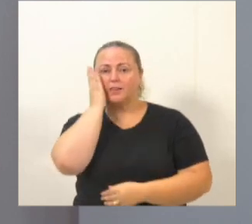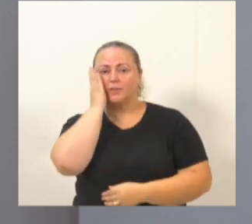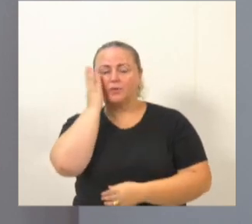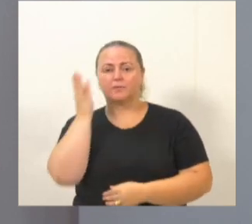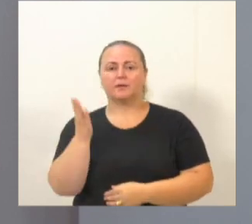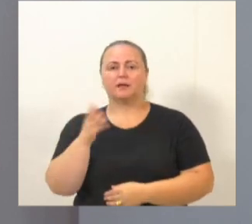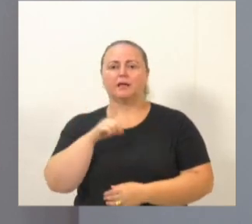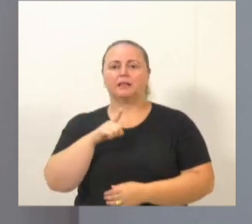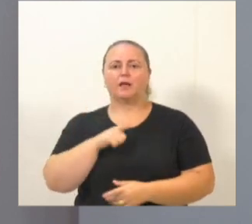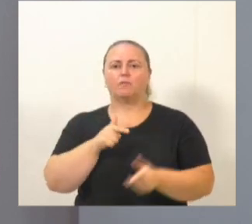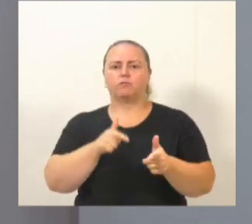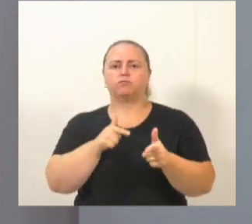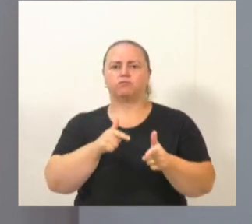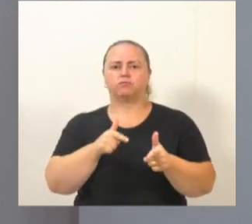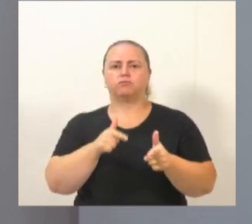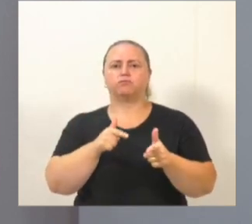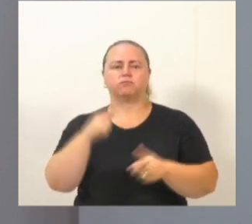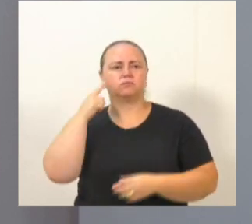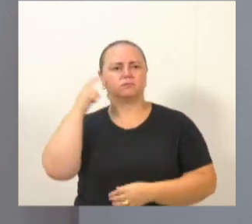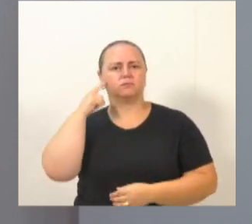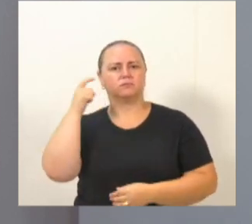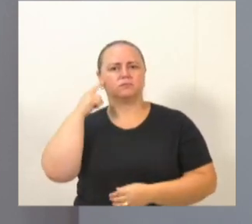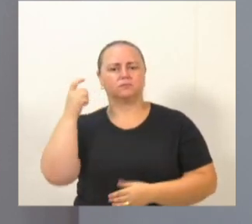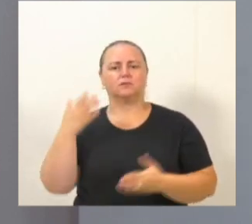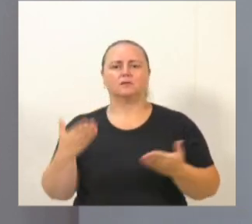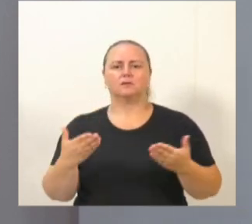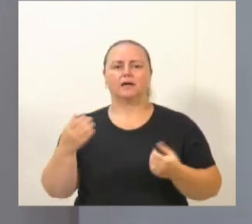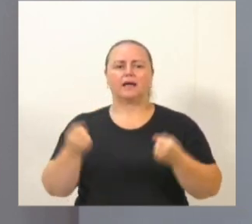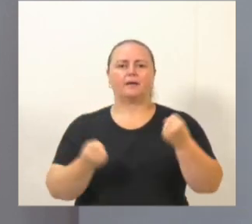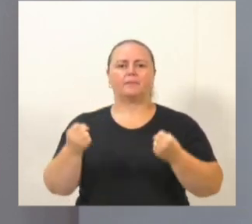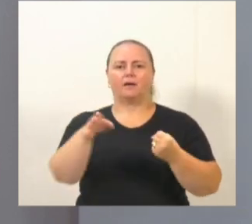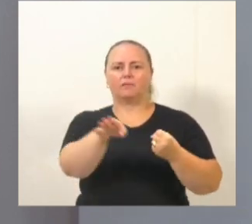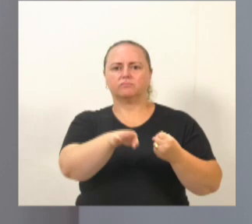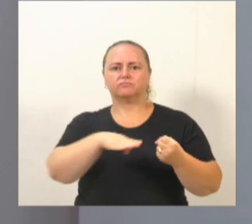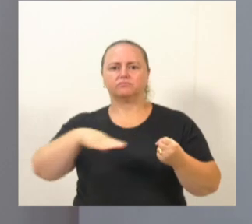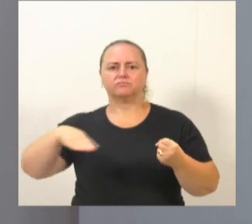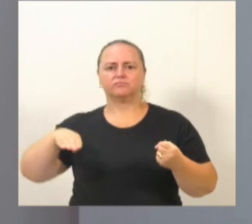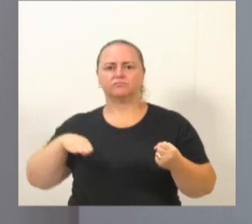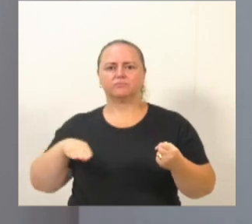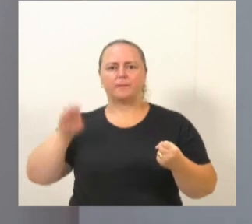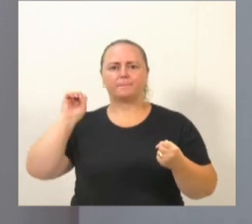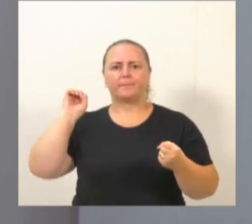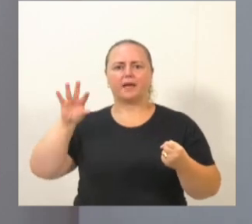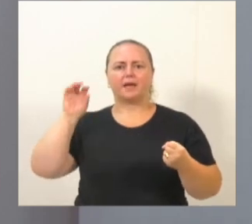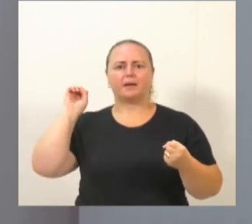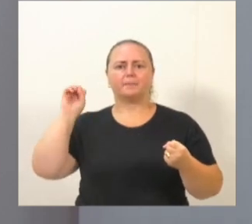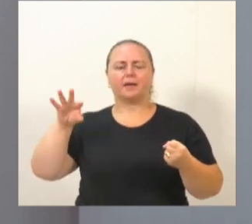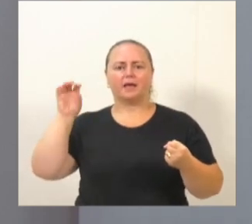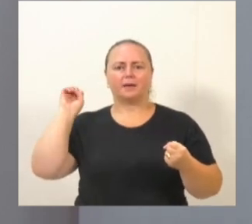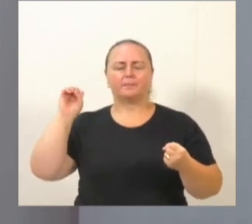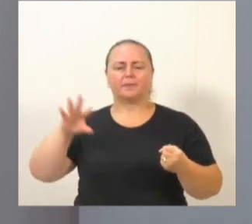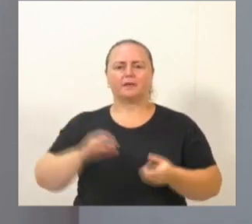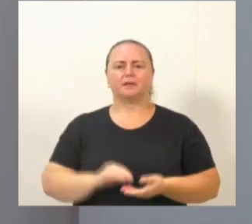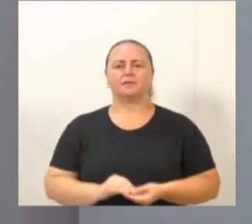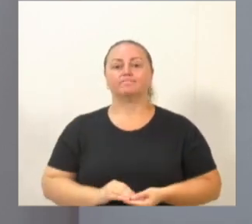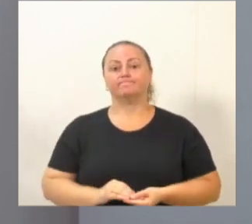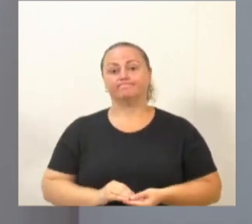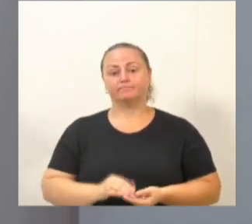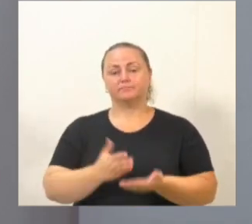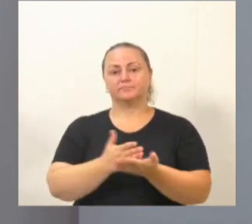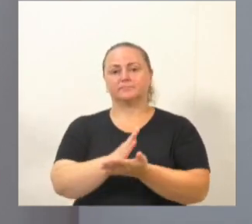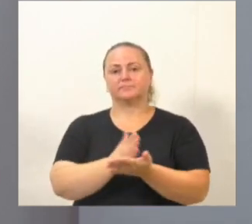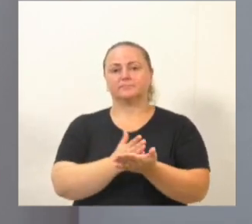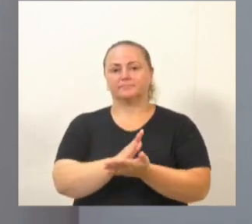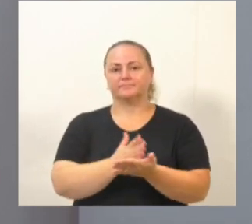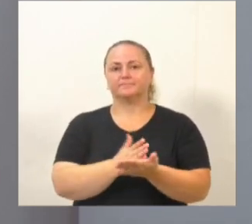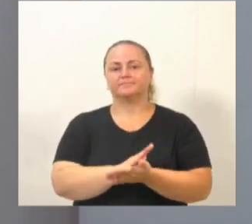lá fazendo escavação, toda vez que você dá ré num caminhão, ele fica com aquela sirene de segurança apitando. É um incômodo. A gente sabe que é um incômodo.